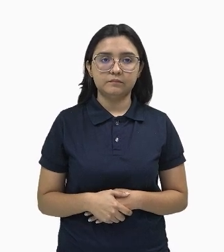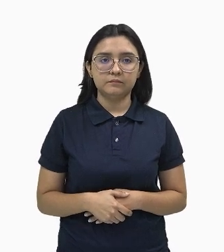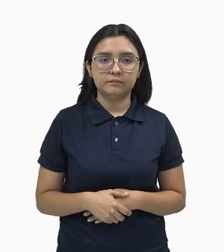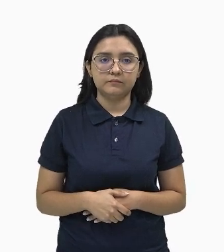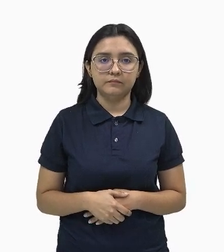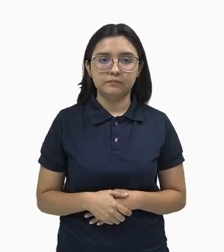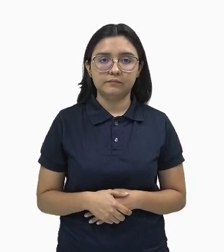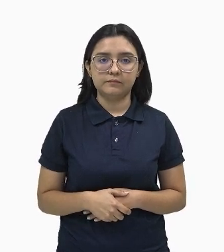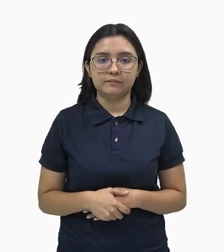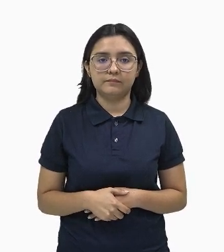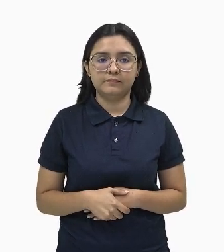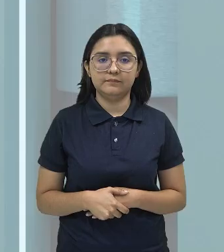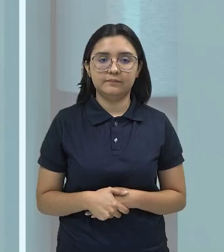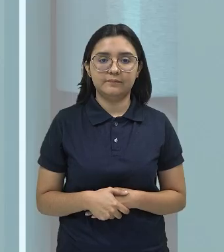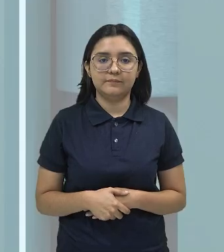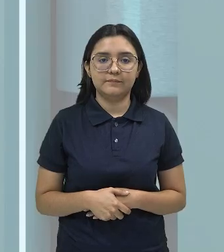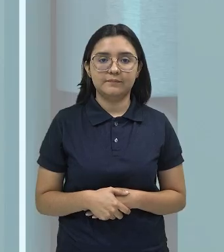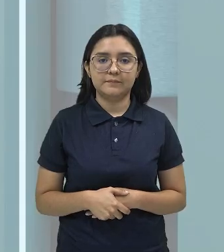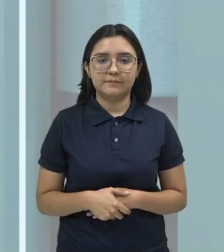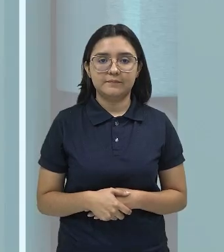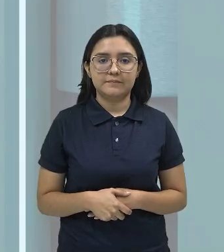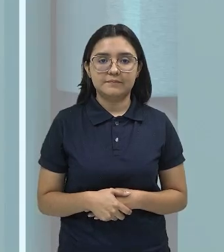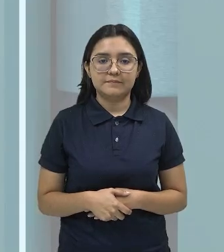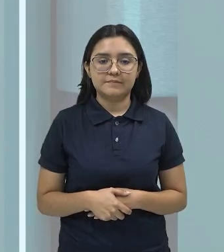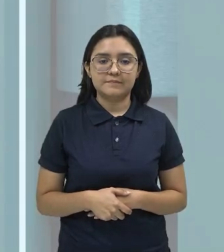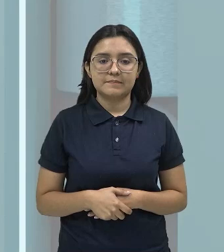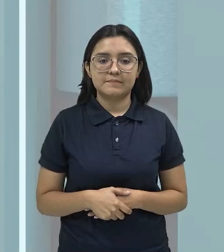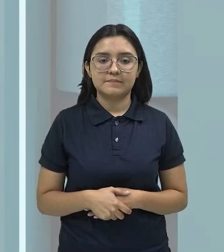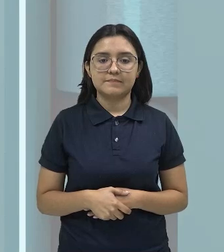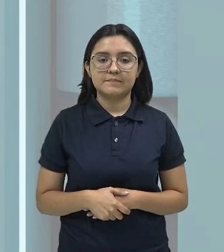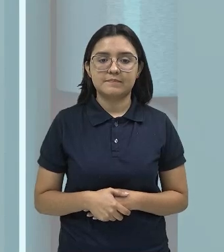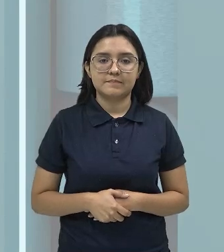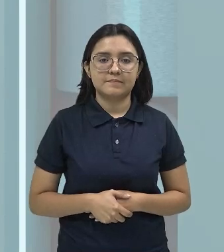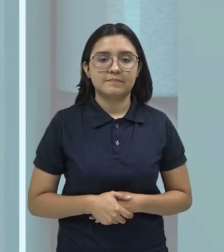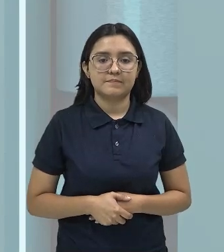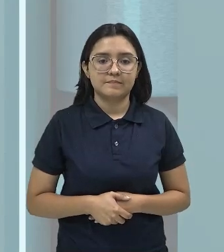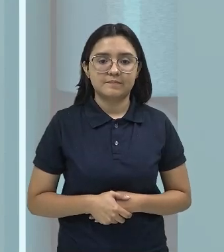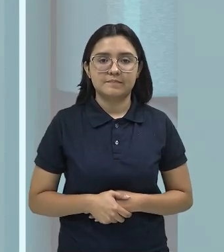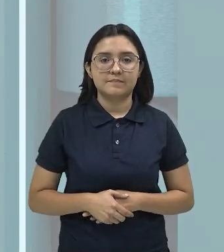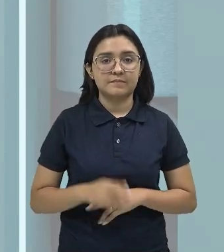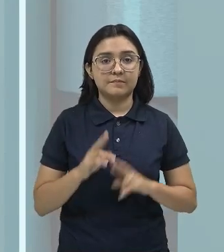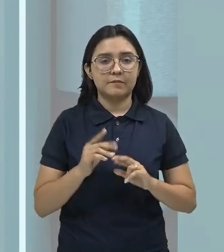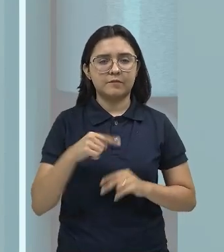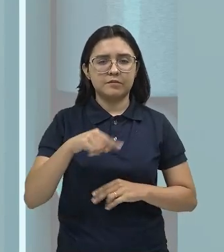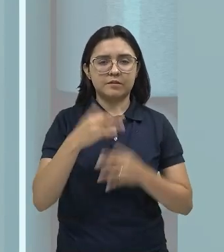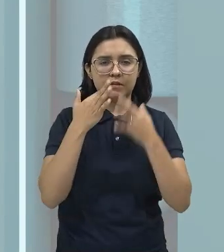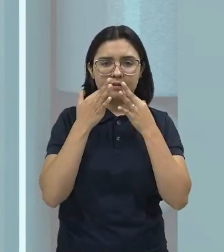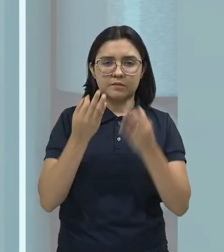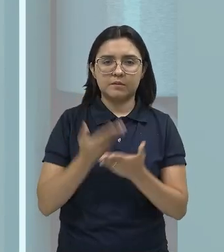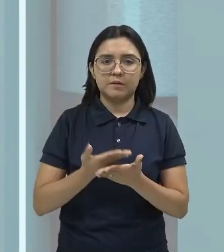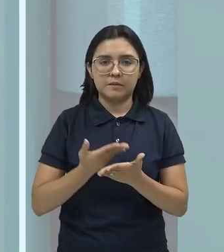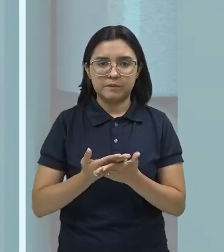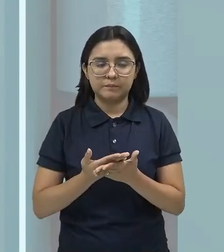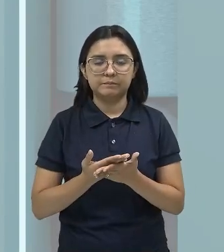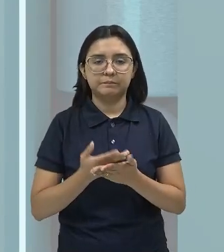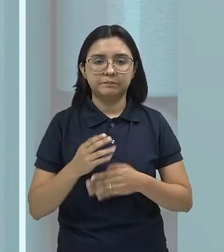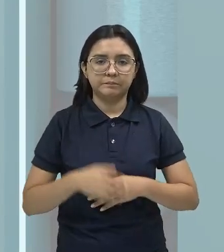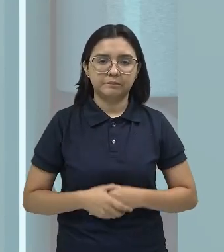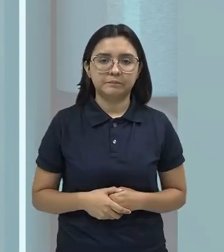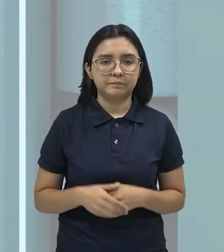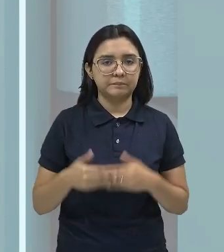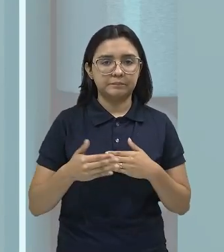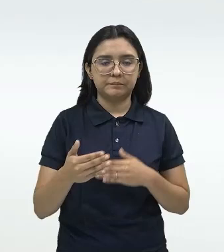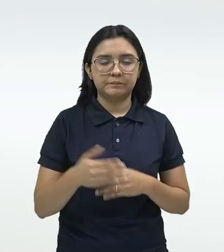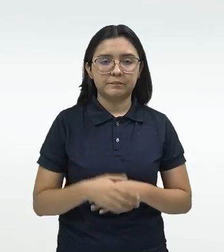Descriptive Texts. Bem, então espero que vocês fiquem bem atentos, a nossa aula está bem interesting. Let's